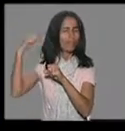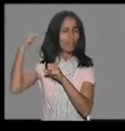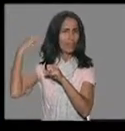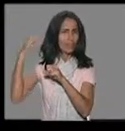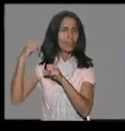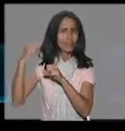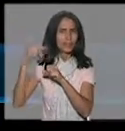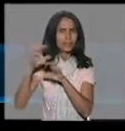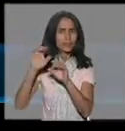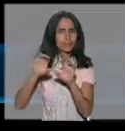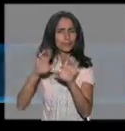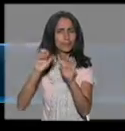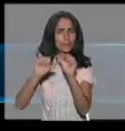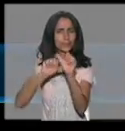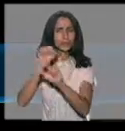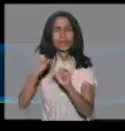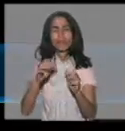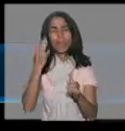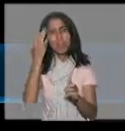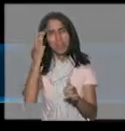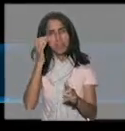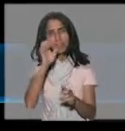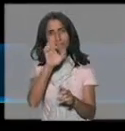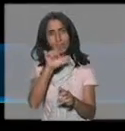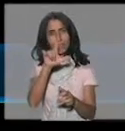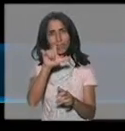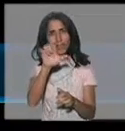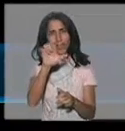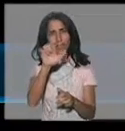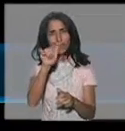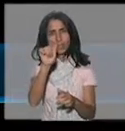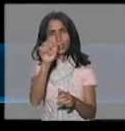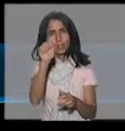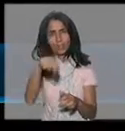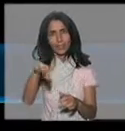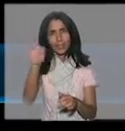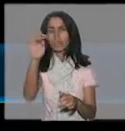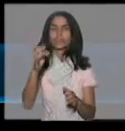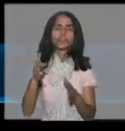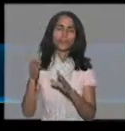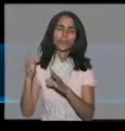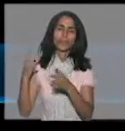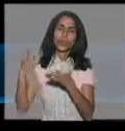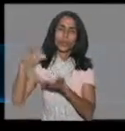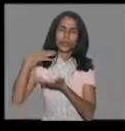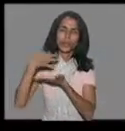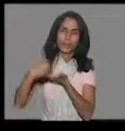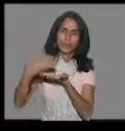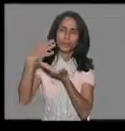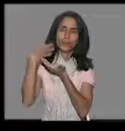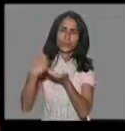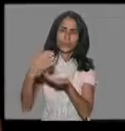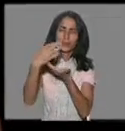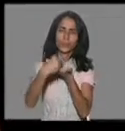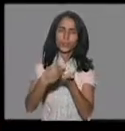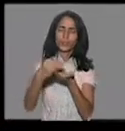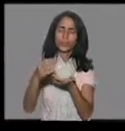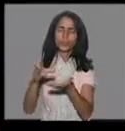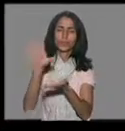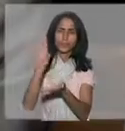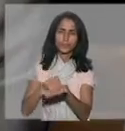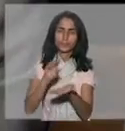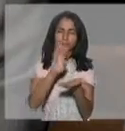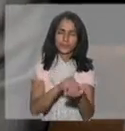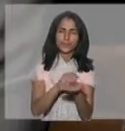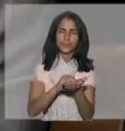gente acha que ser elegante é tem a ver com seguir os padrões impostos da